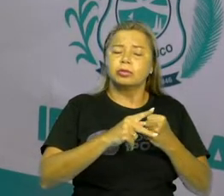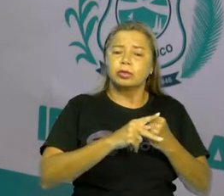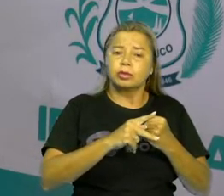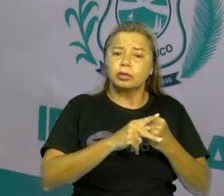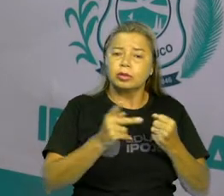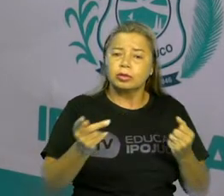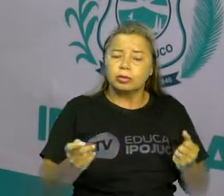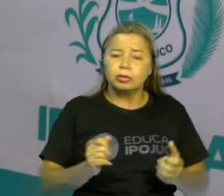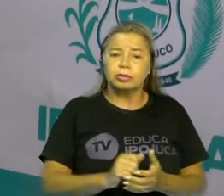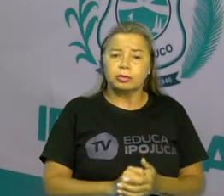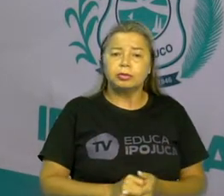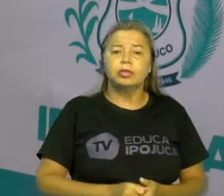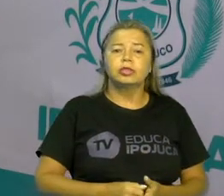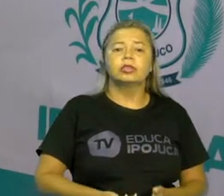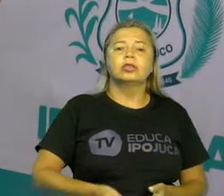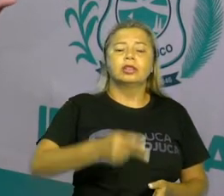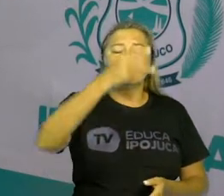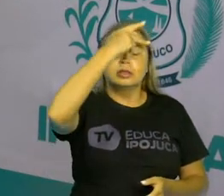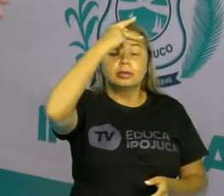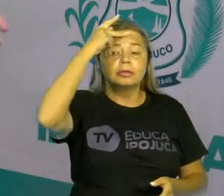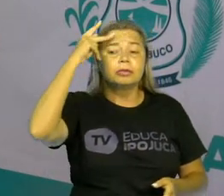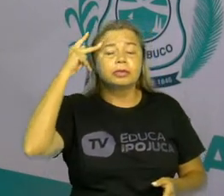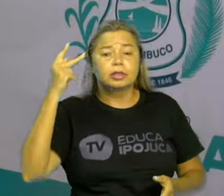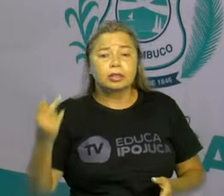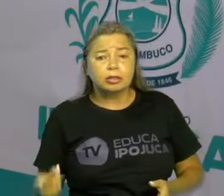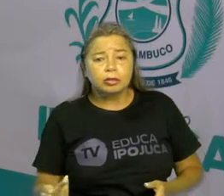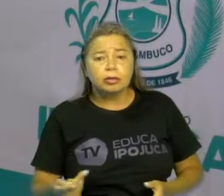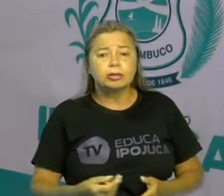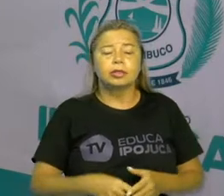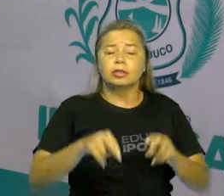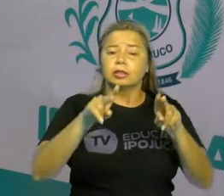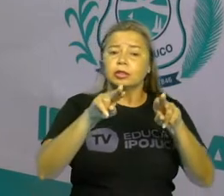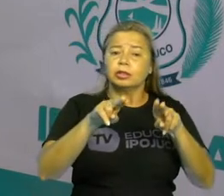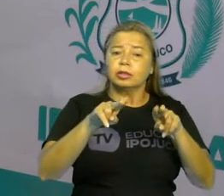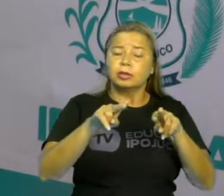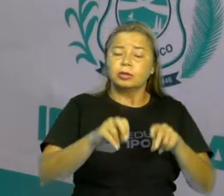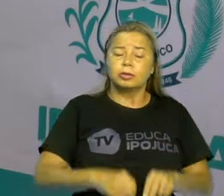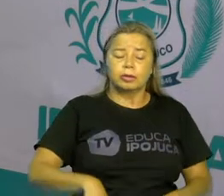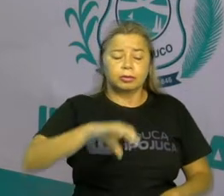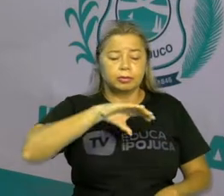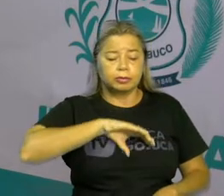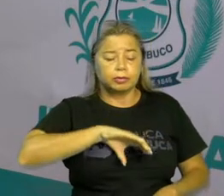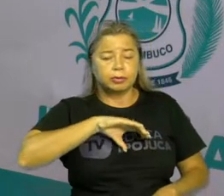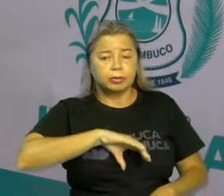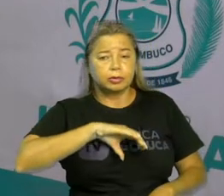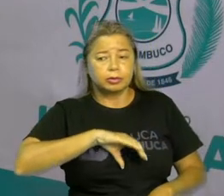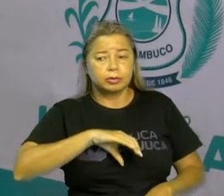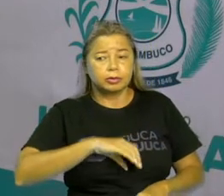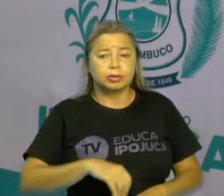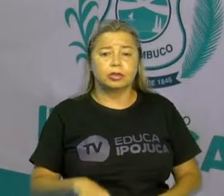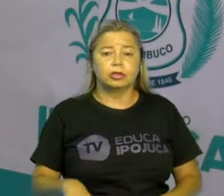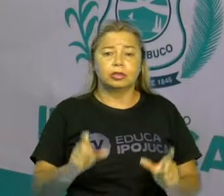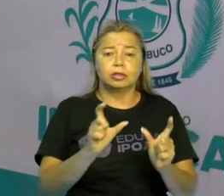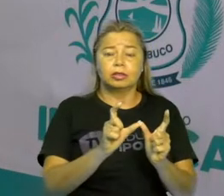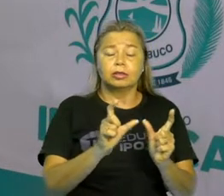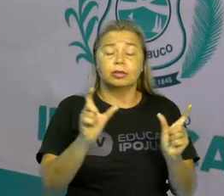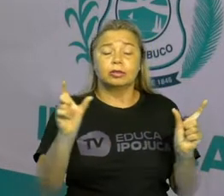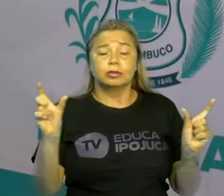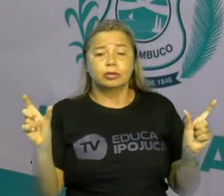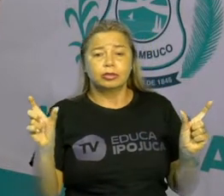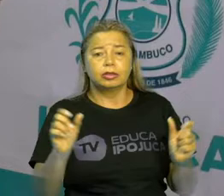aos pronomes pessoais do caso reto em português. Aqueles que são sujeito de